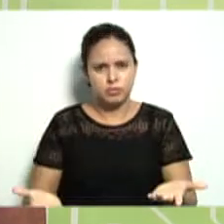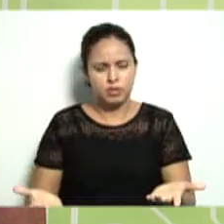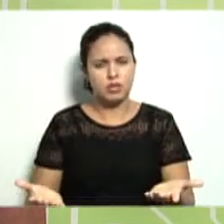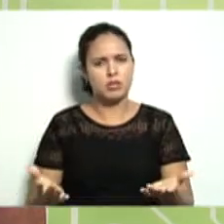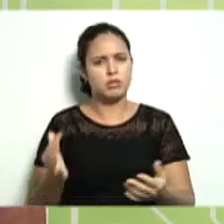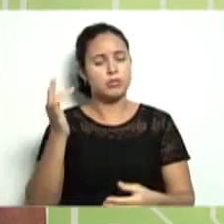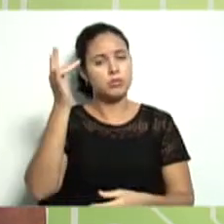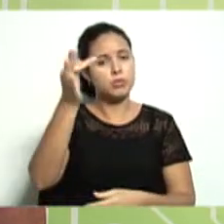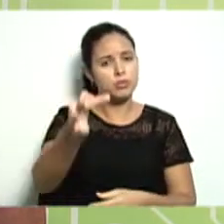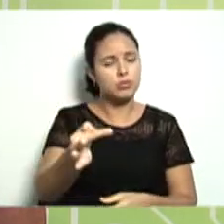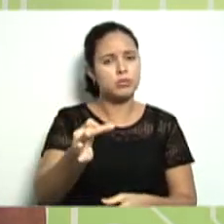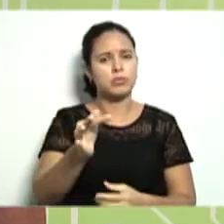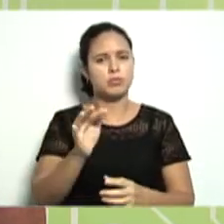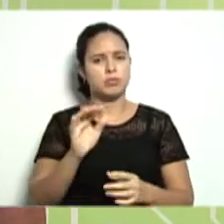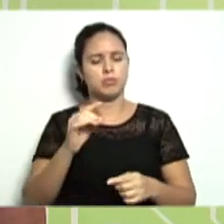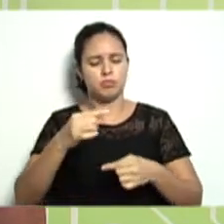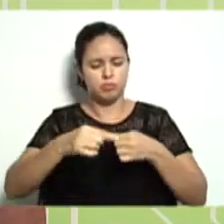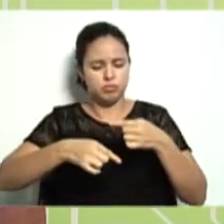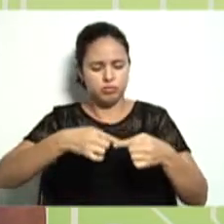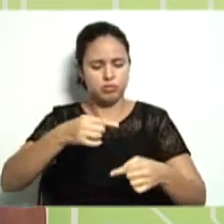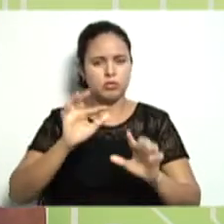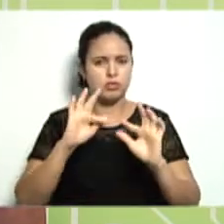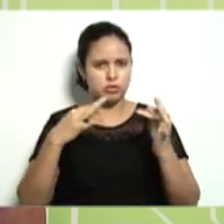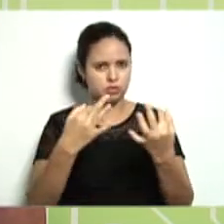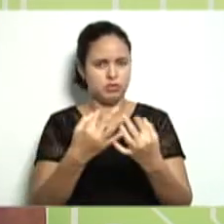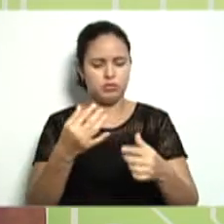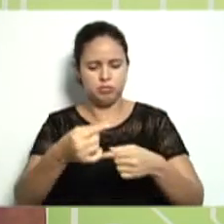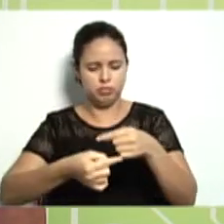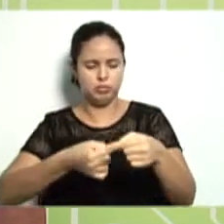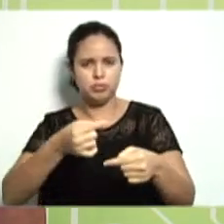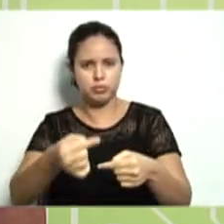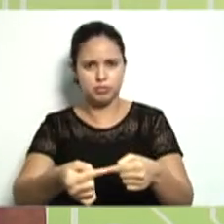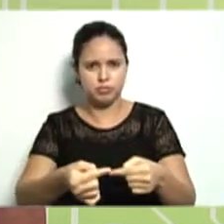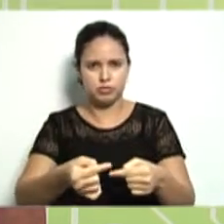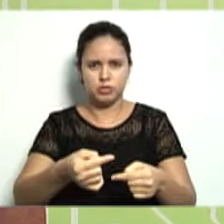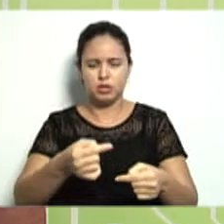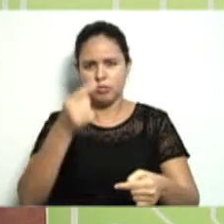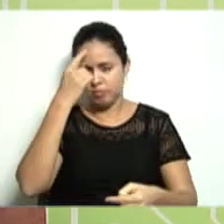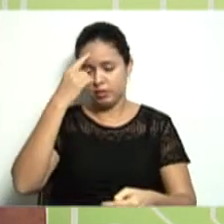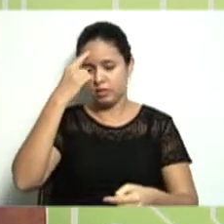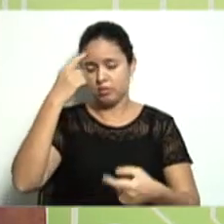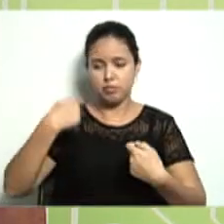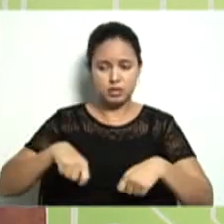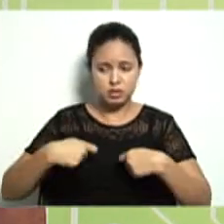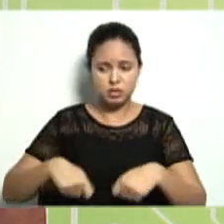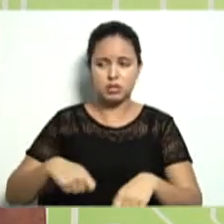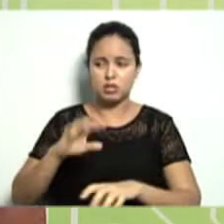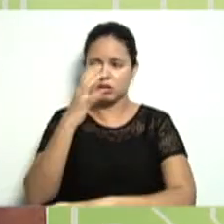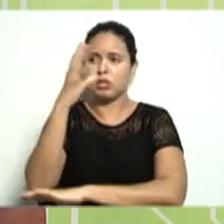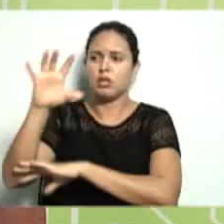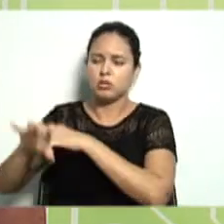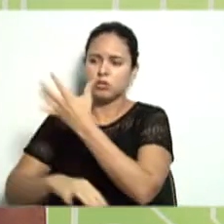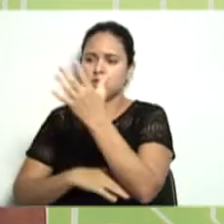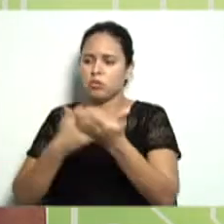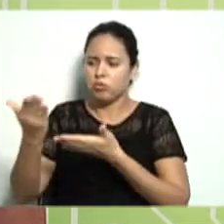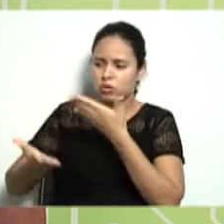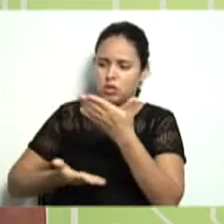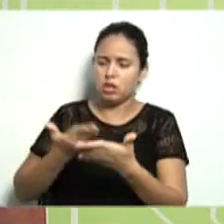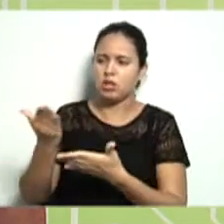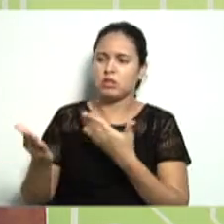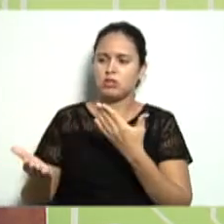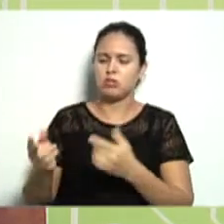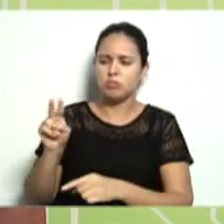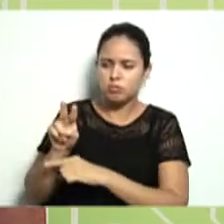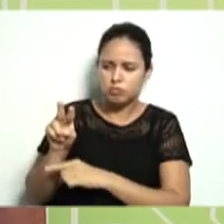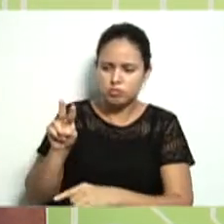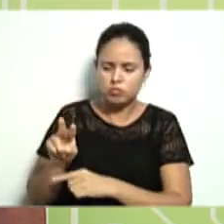nas futuras gerações, eu não vou usar todos os recursos naturais que eu tenho. Eu vou conservá-lo, vou buscar melhorá-lo.